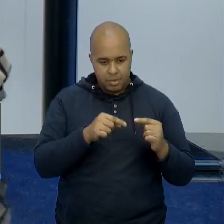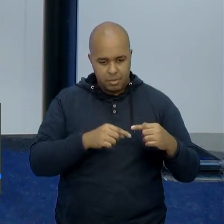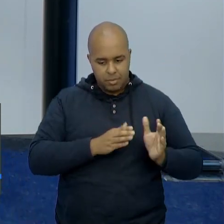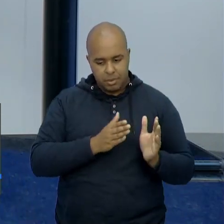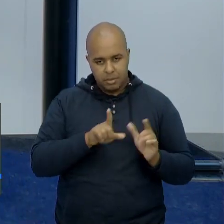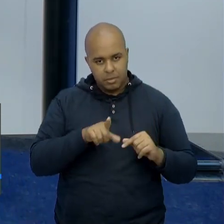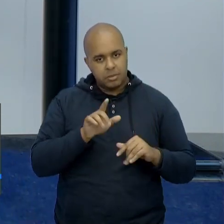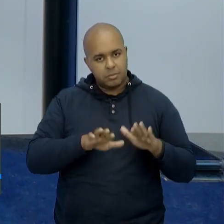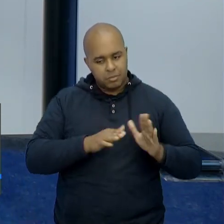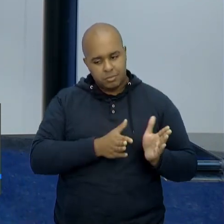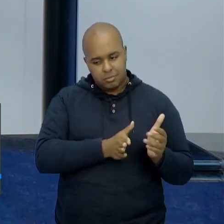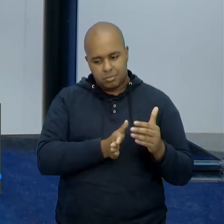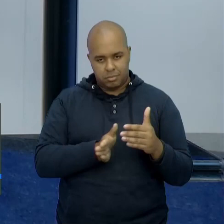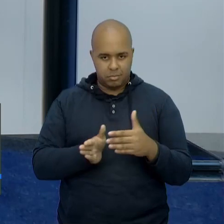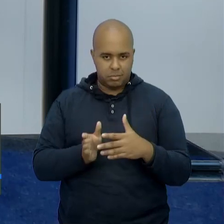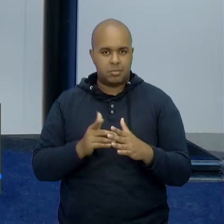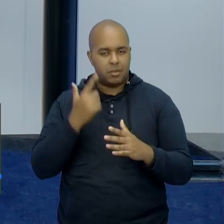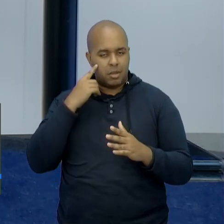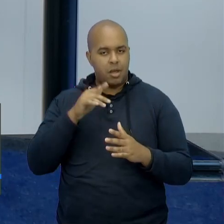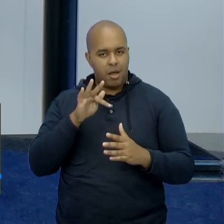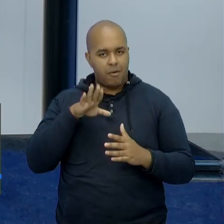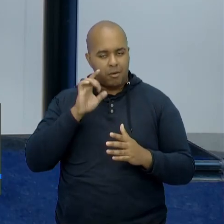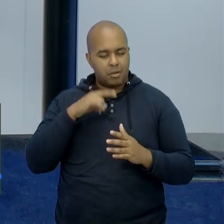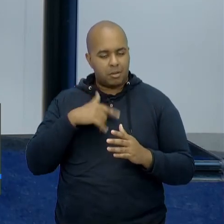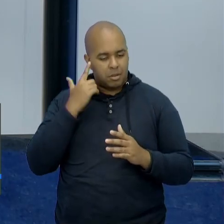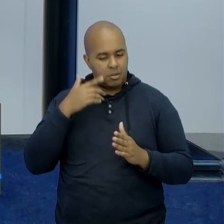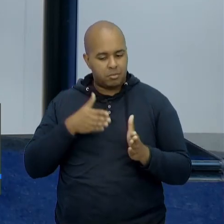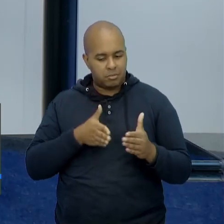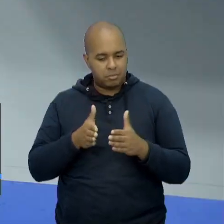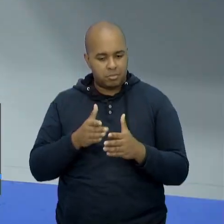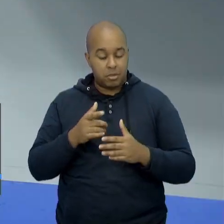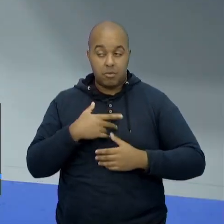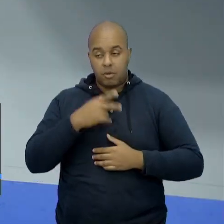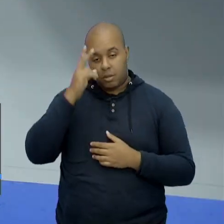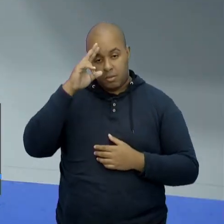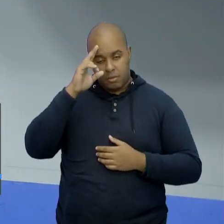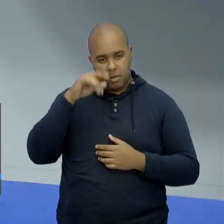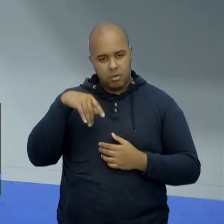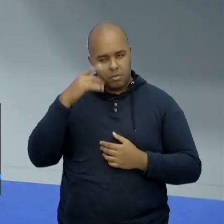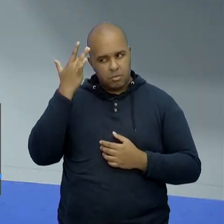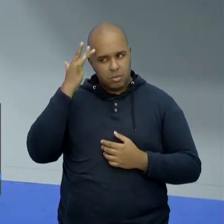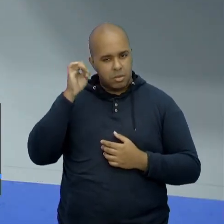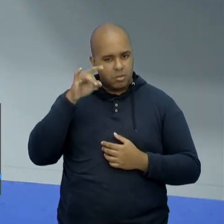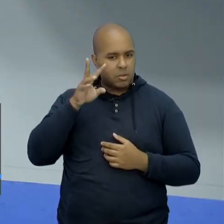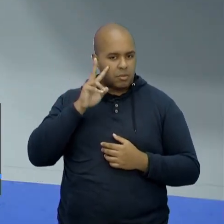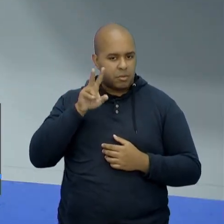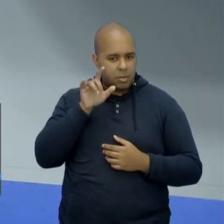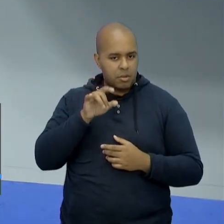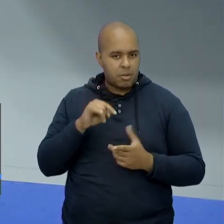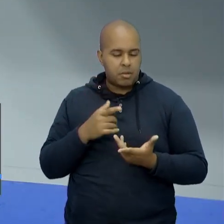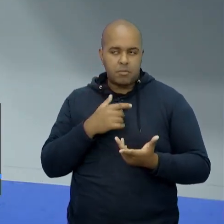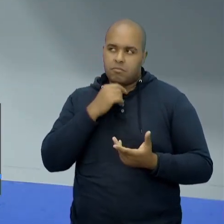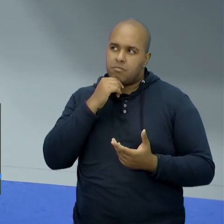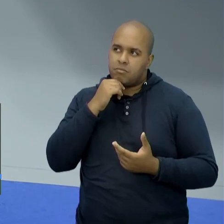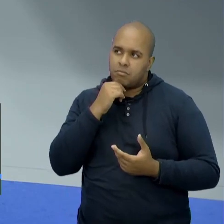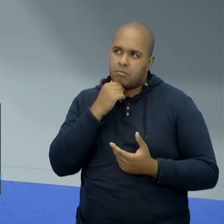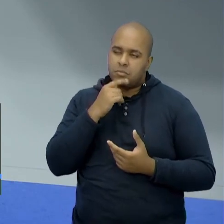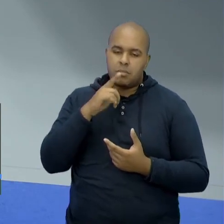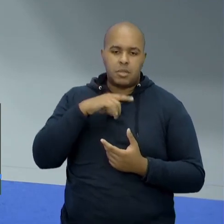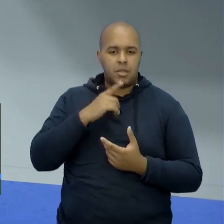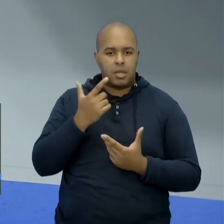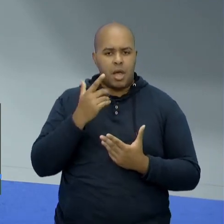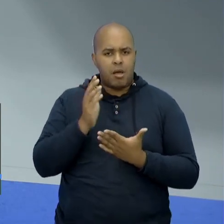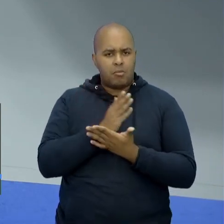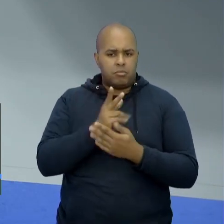que, de qualquer forma, a fauna tenha o seu curso. Eu lembrei de eu não sei se você viu isso, provavelmente você deve ter visto, que teve em